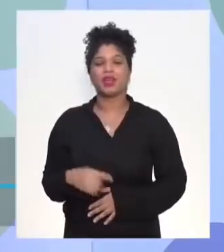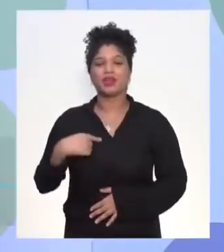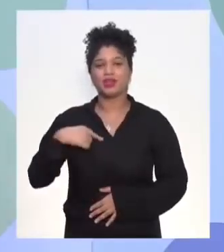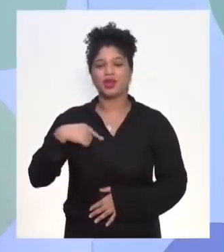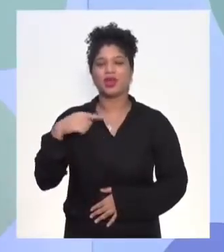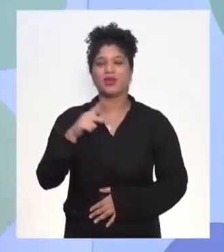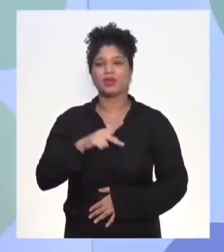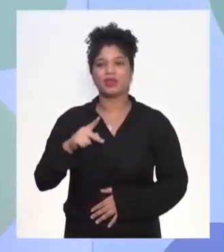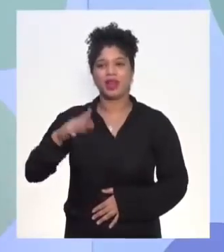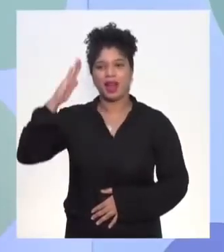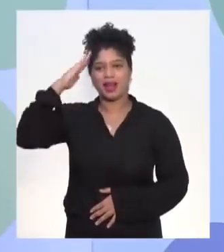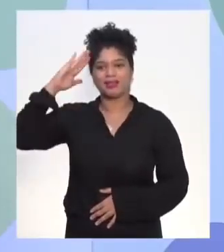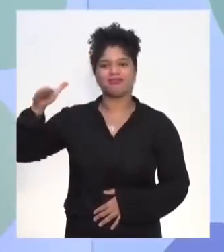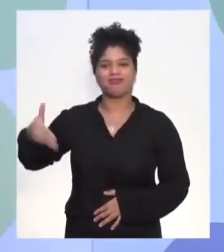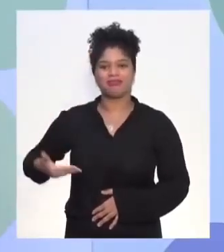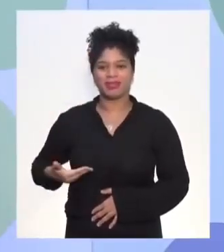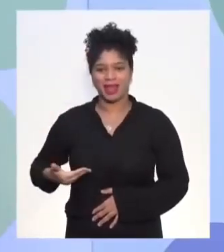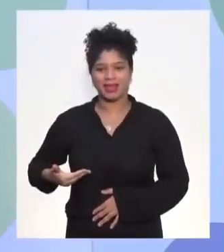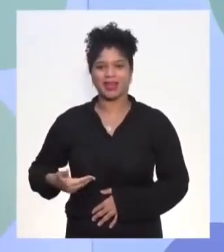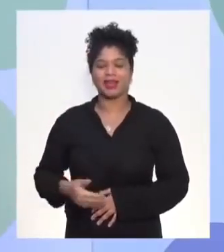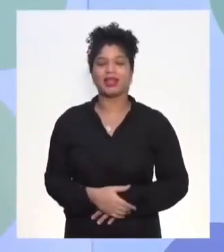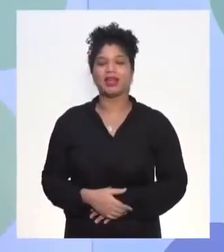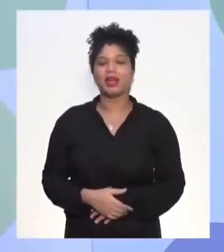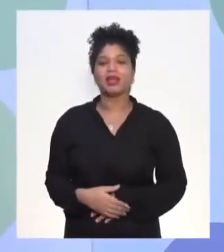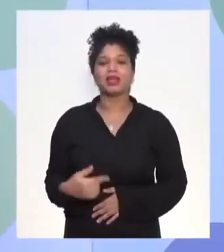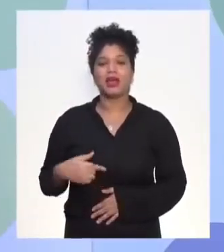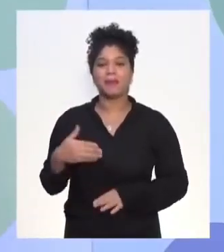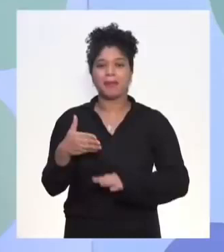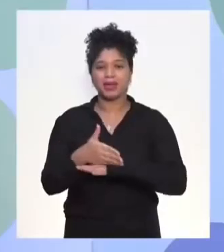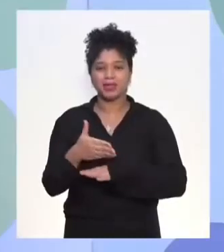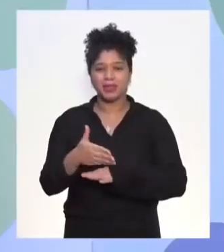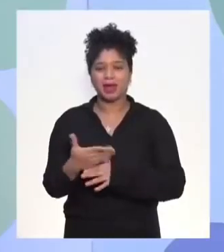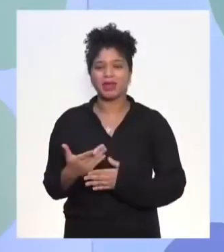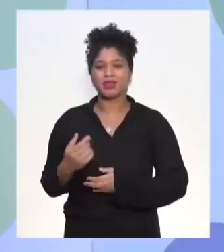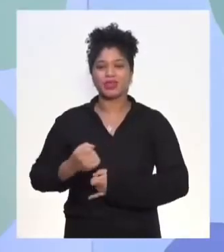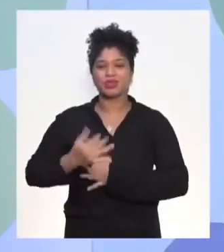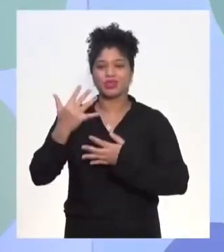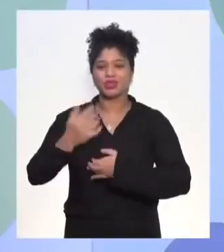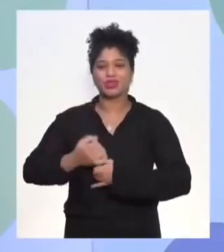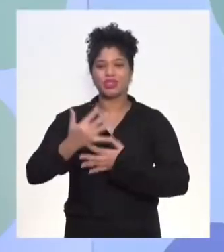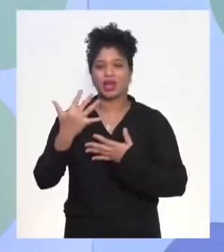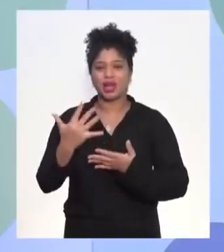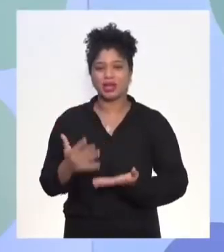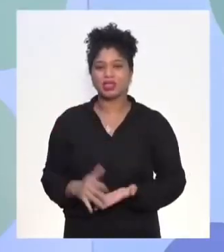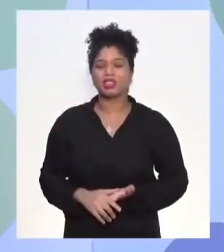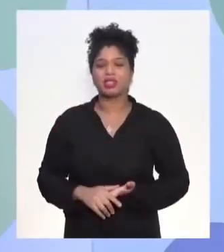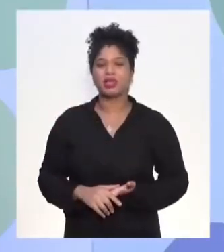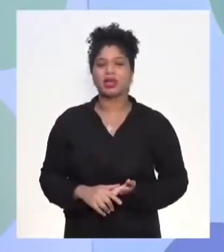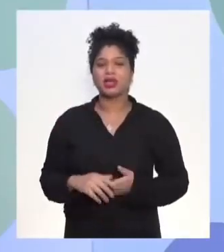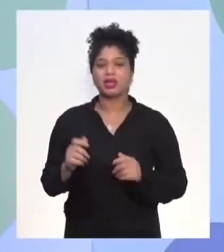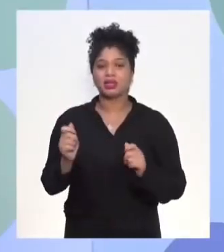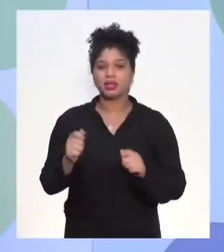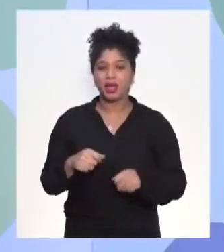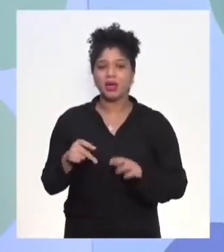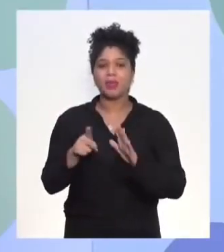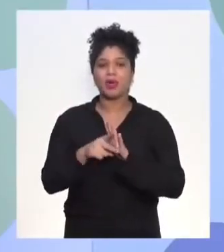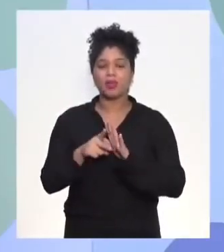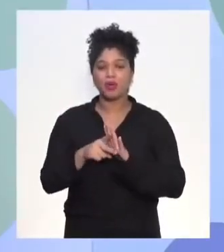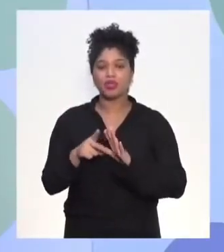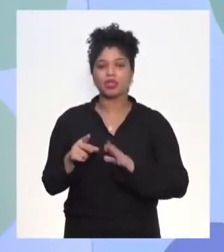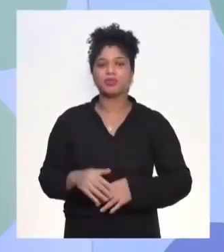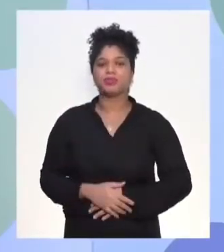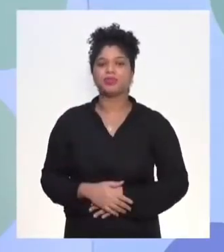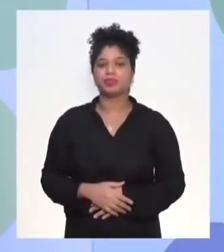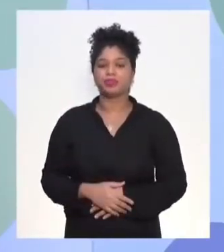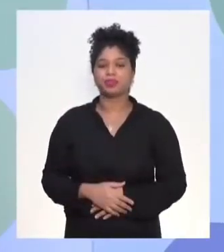estarei acompanhando a participação de vocês aí no chat e vamos ficar ligadinhos nessa aula porque o professor Mauro já se encontra aqui.